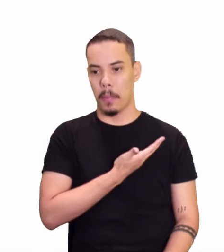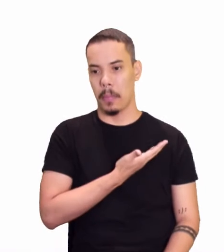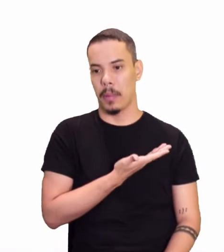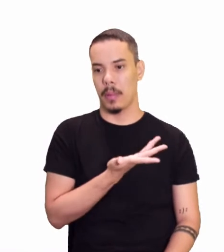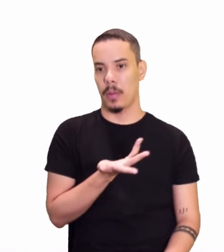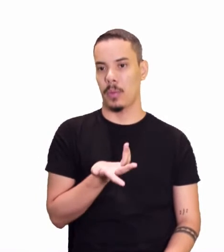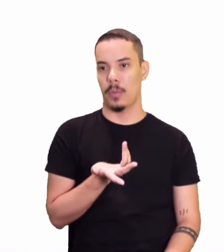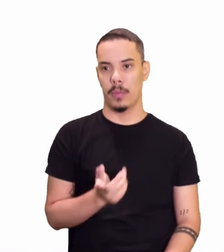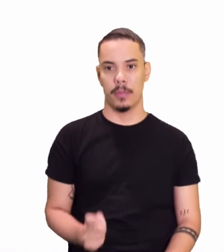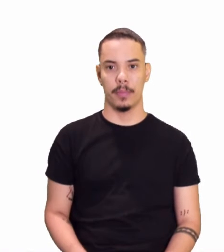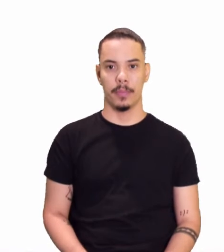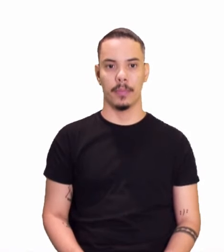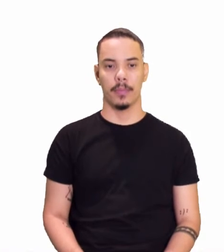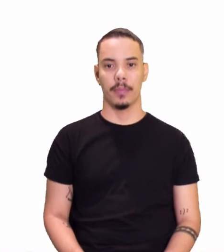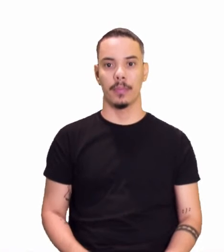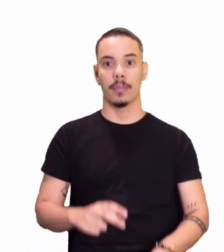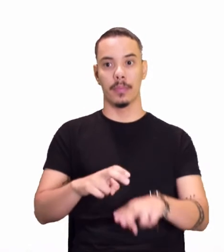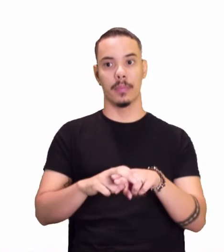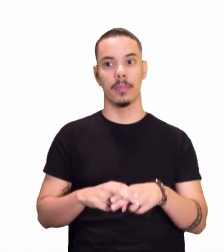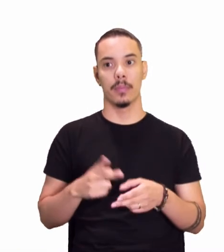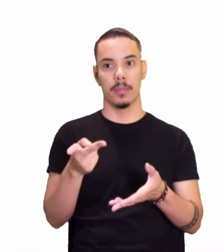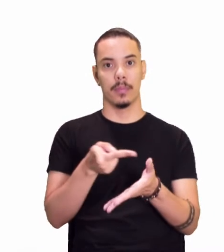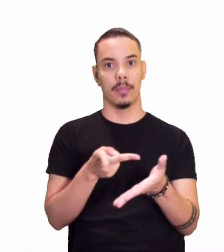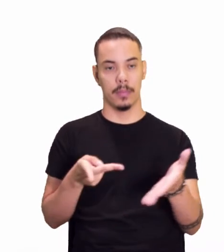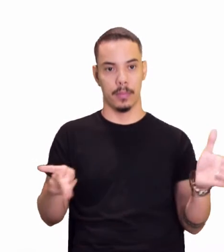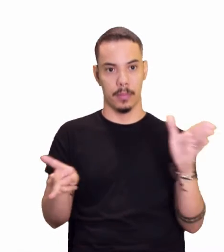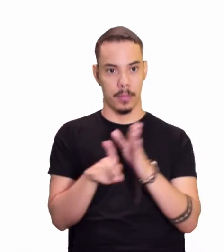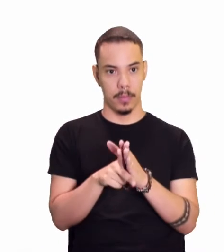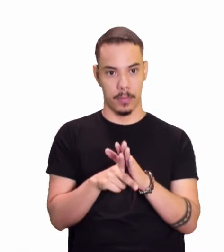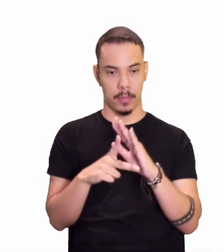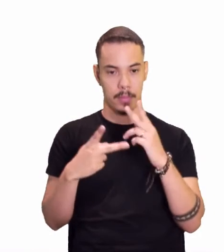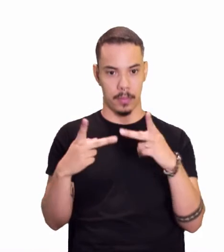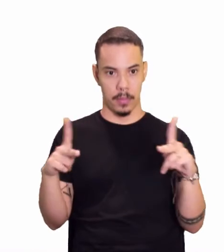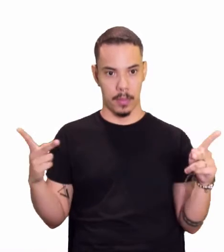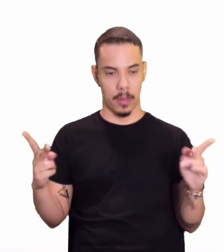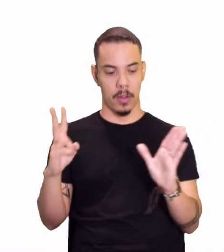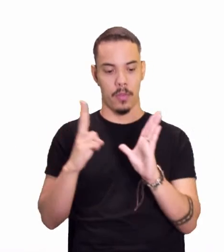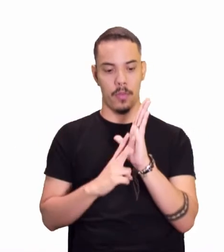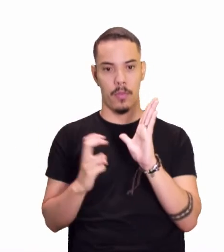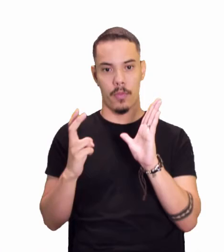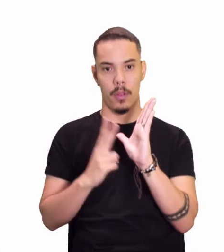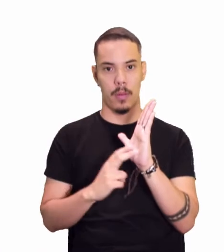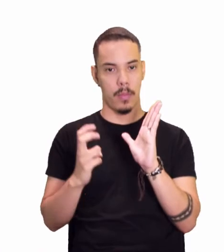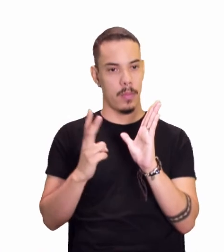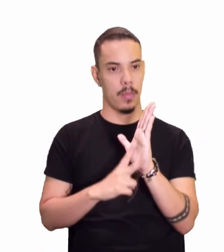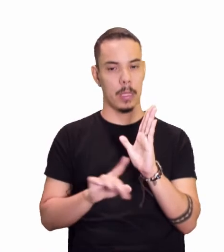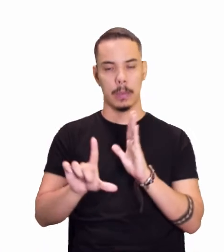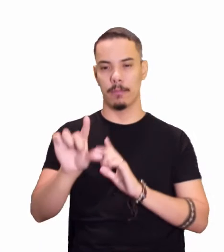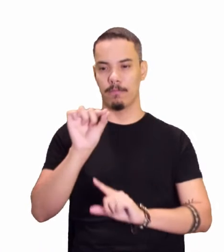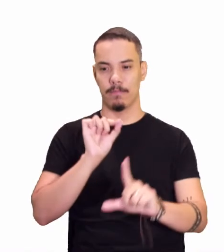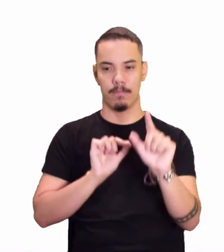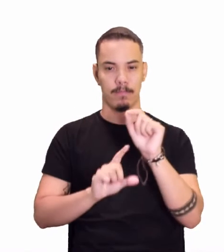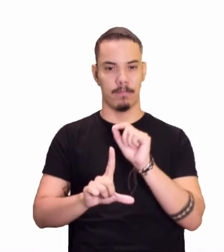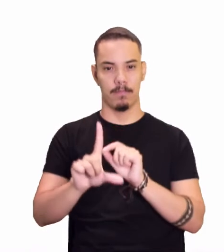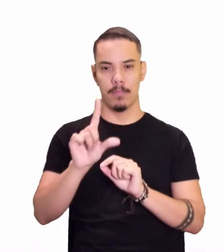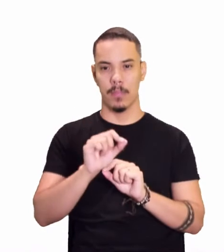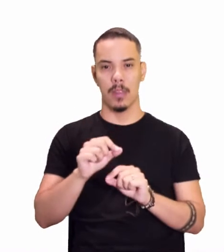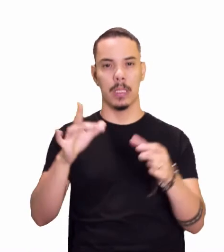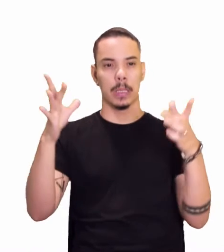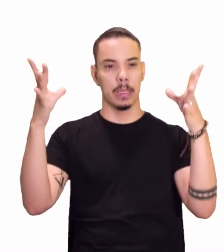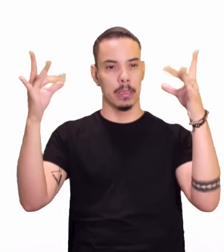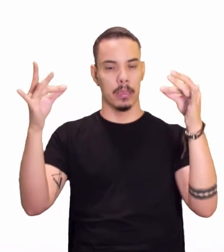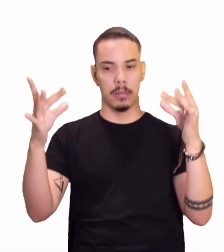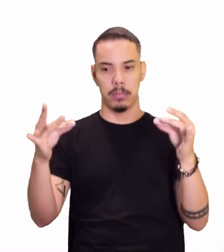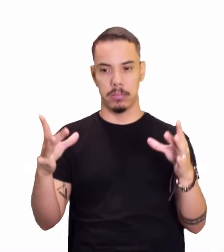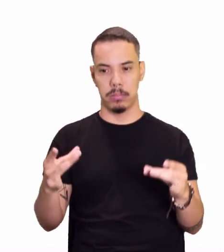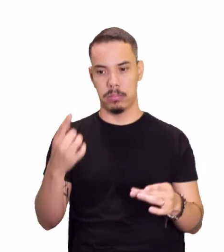amado. E na poesia palaciana, o vocabulário era escolhido com mais cautela